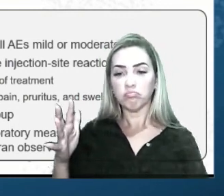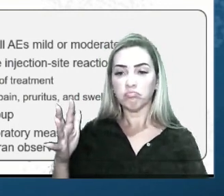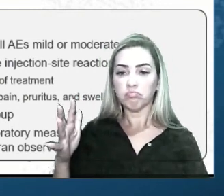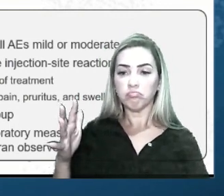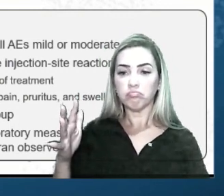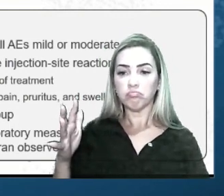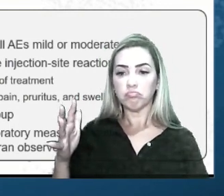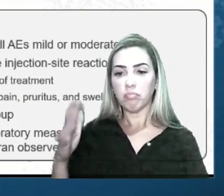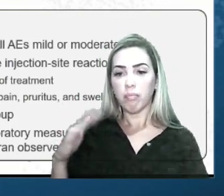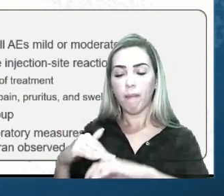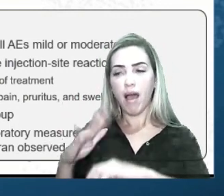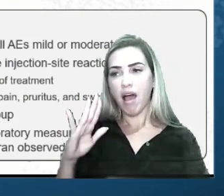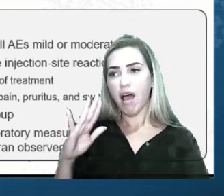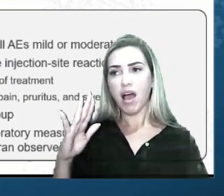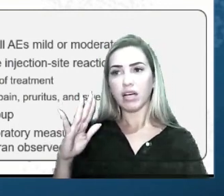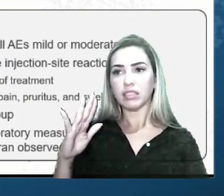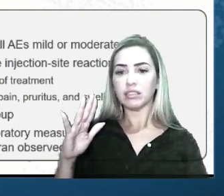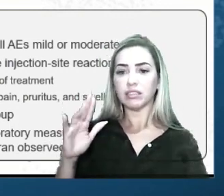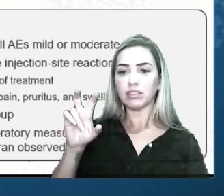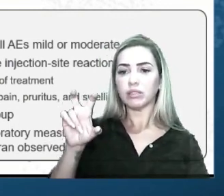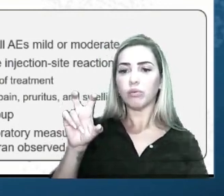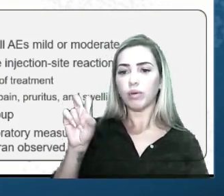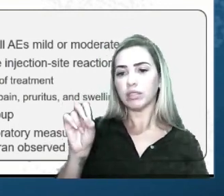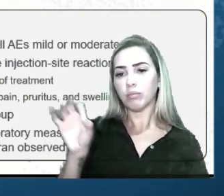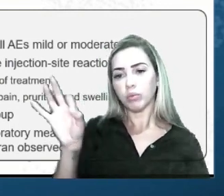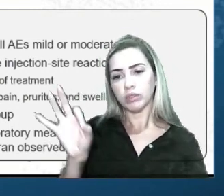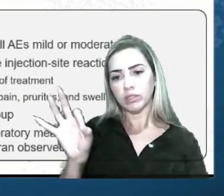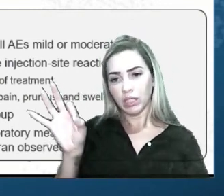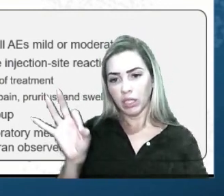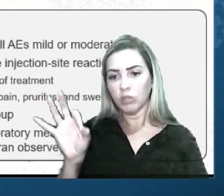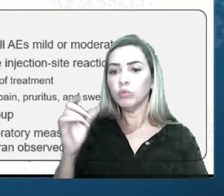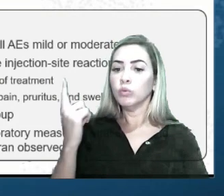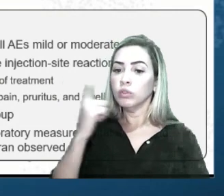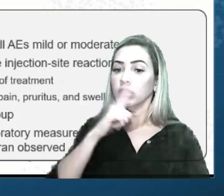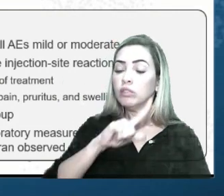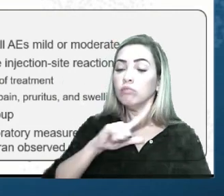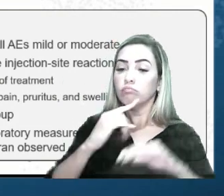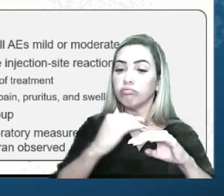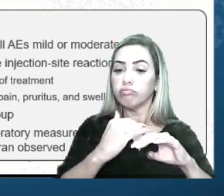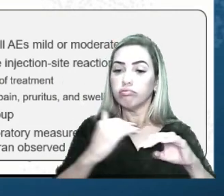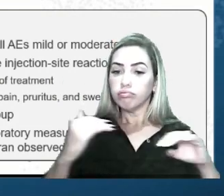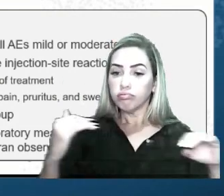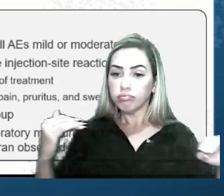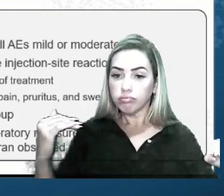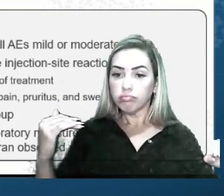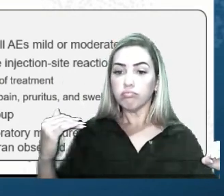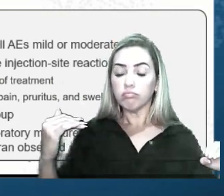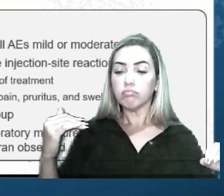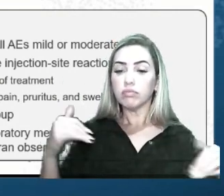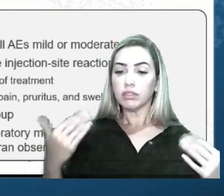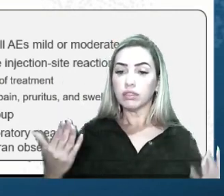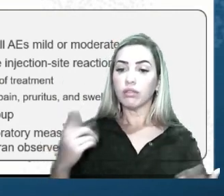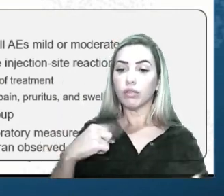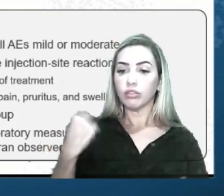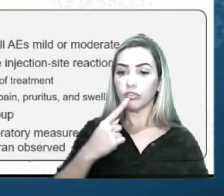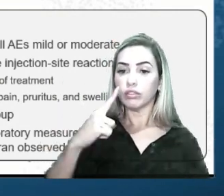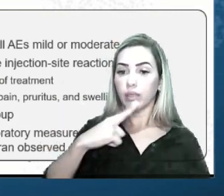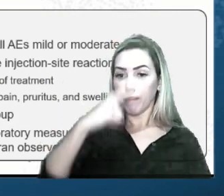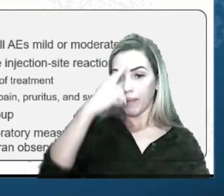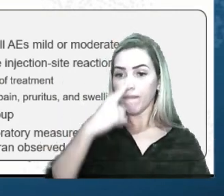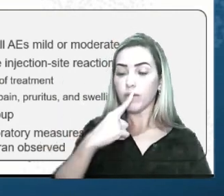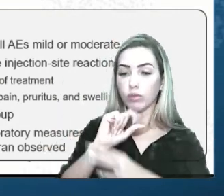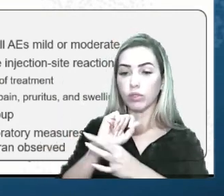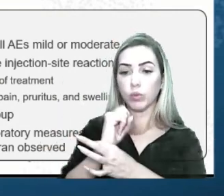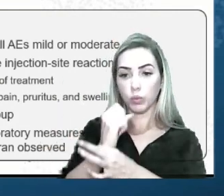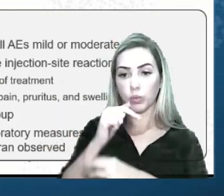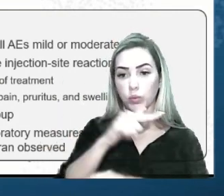e mais de 50% conseguiram uma normalização do quadro. Então, a gente tem um perfil seguro